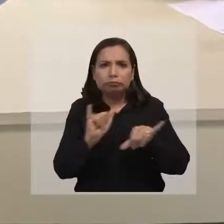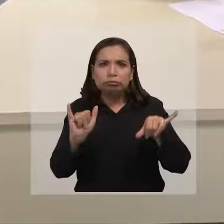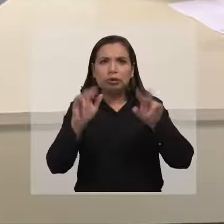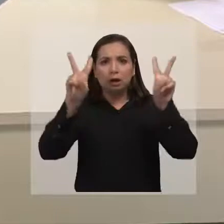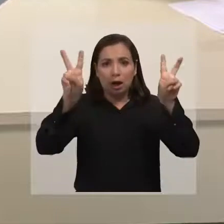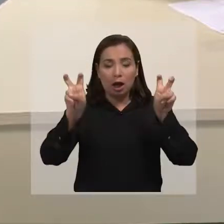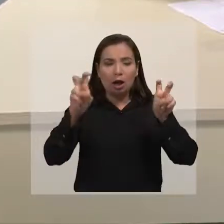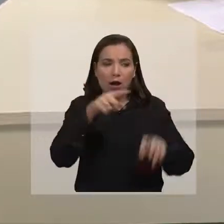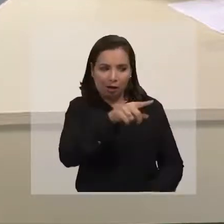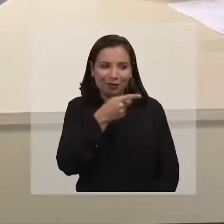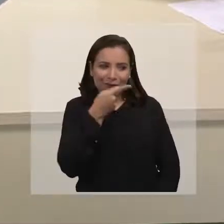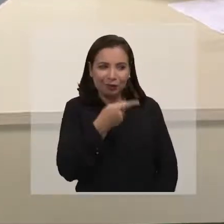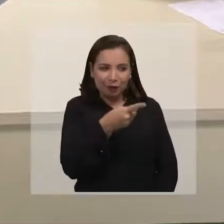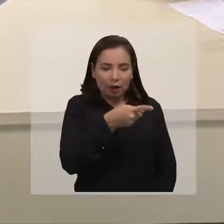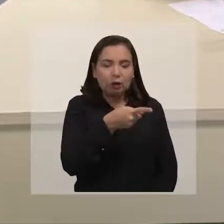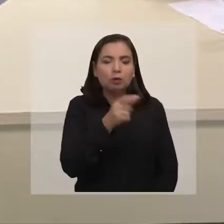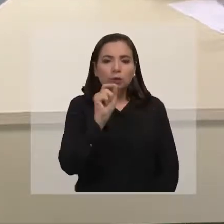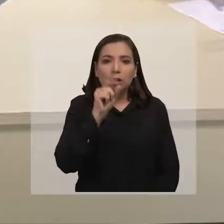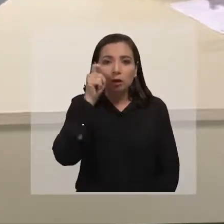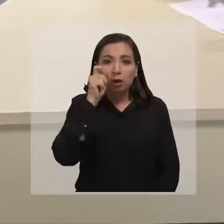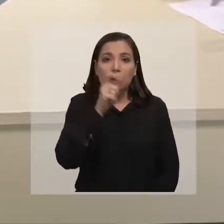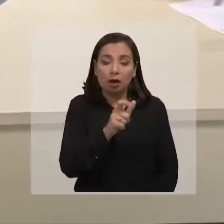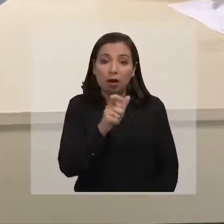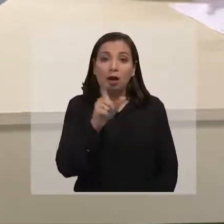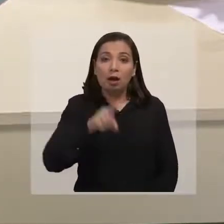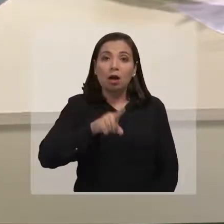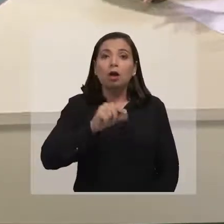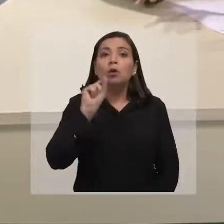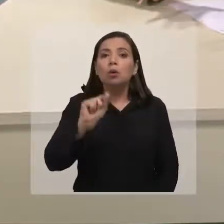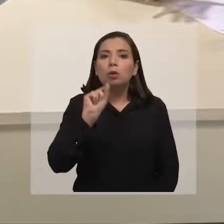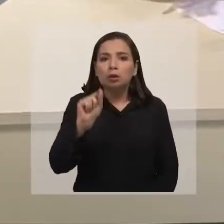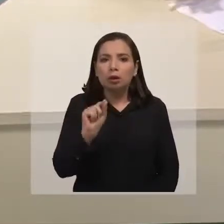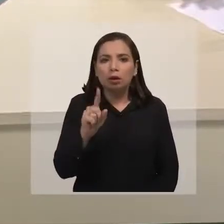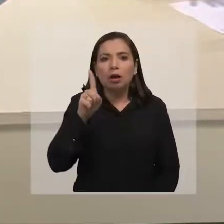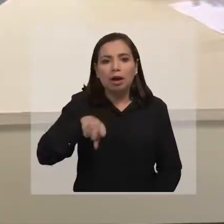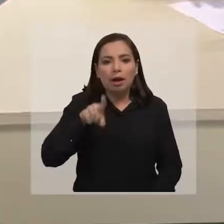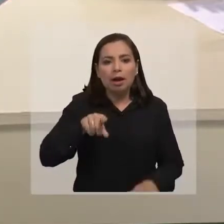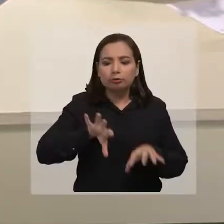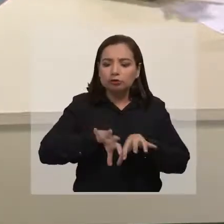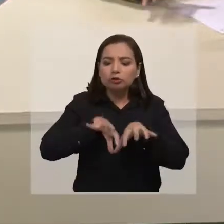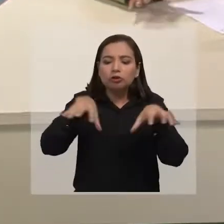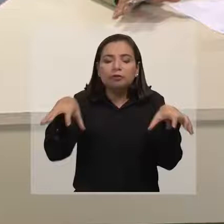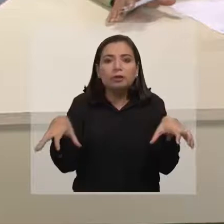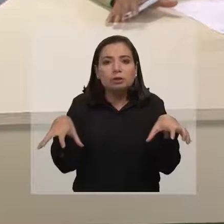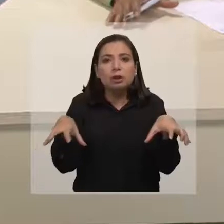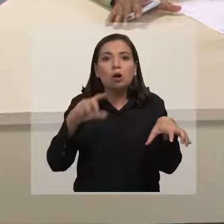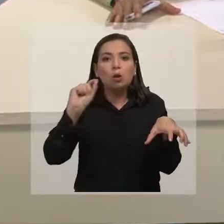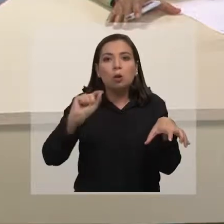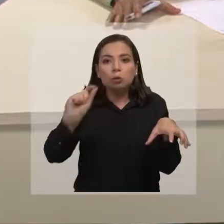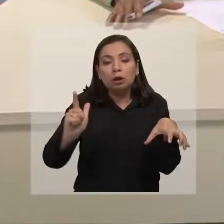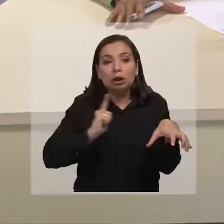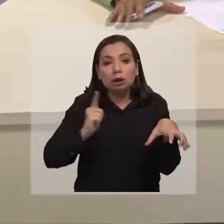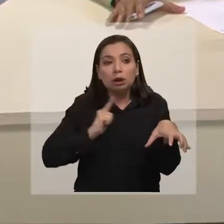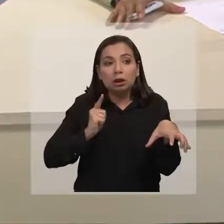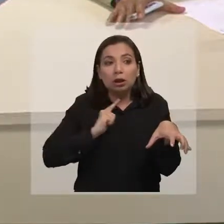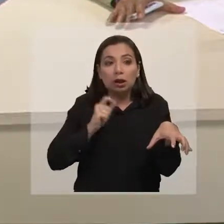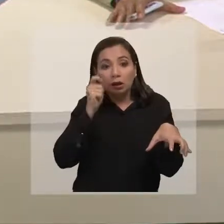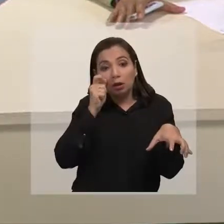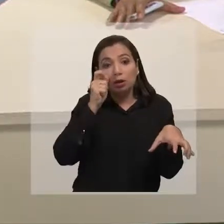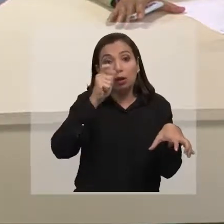um aspecto muito interessante, que é a difusão de energias para assuntos